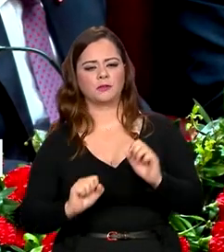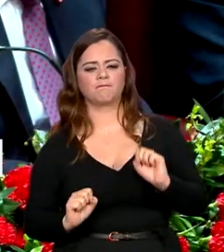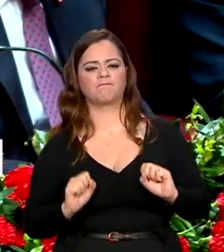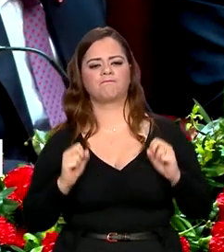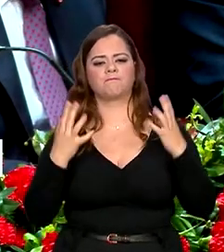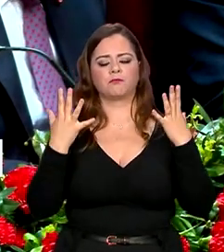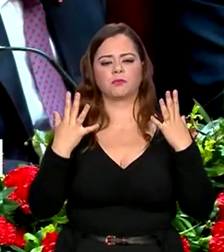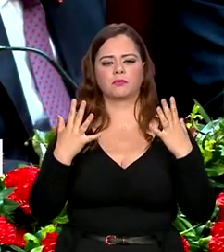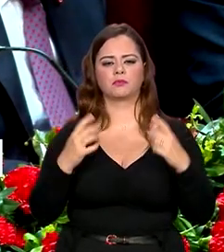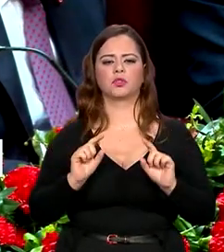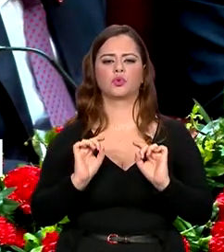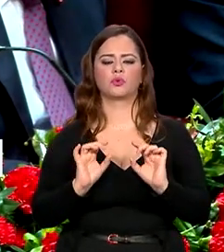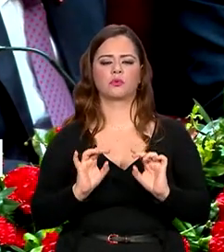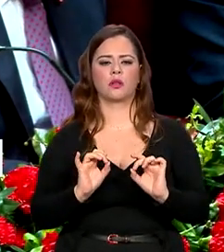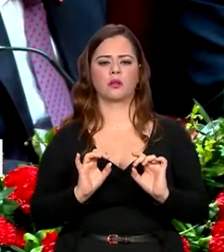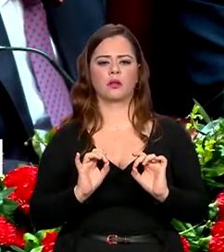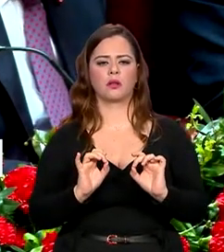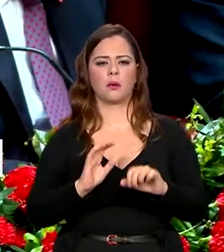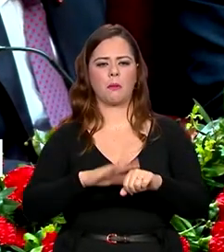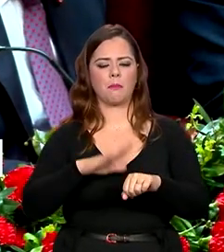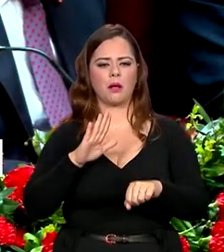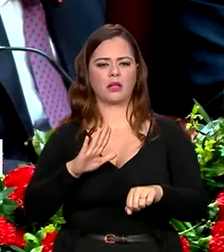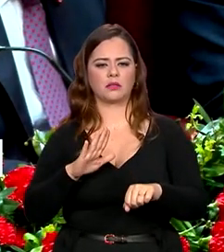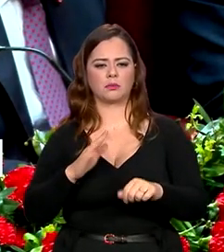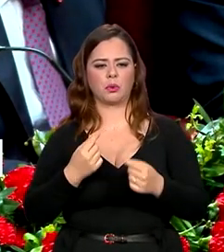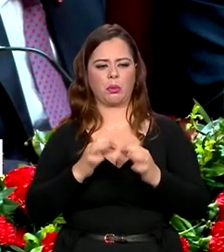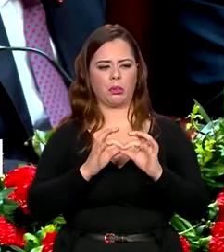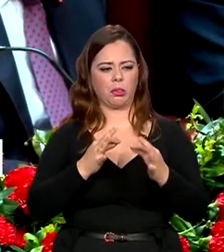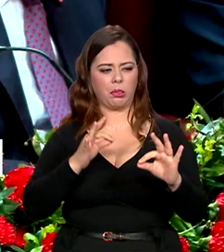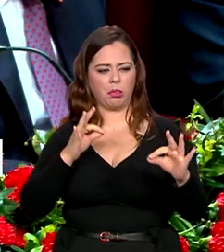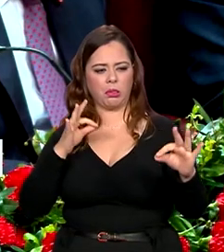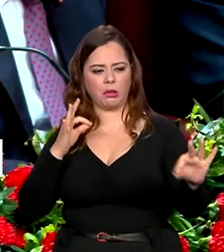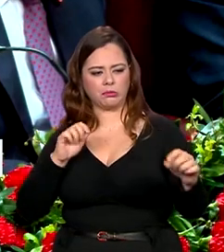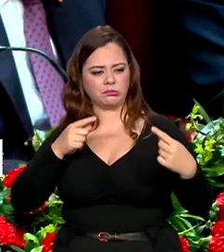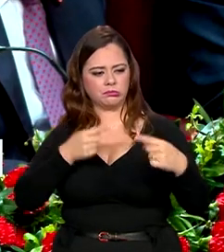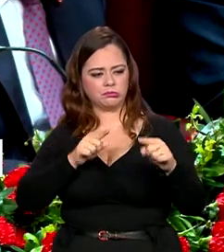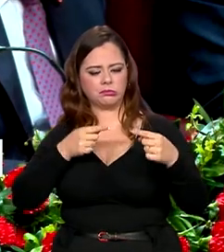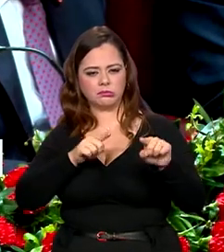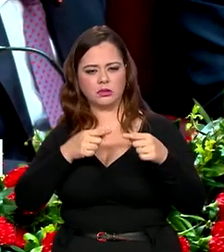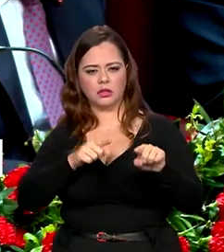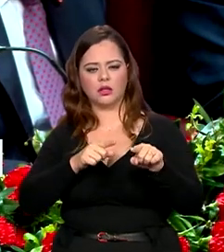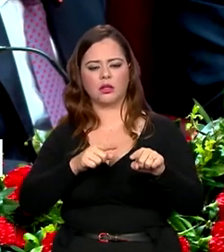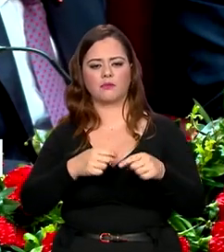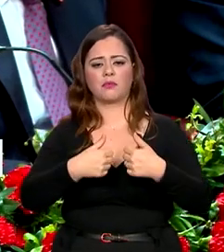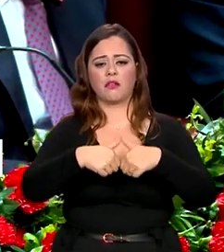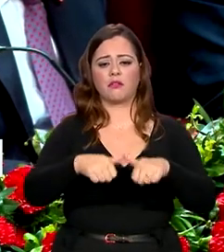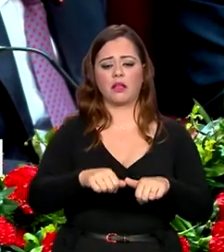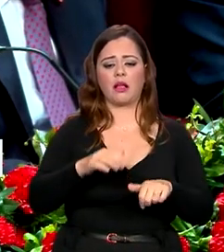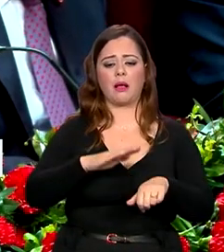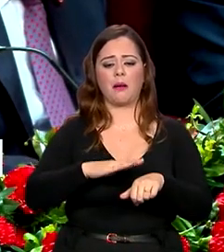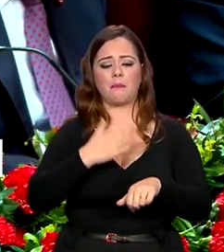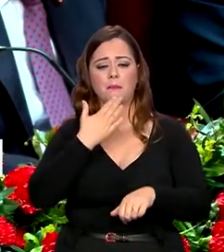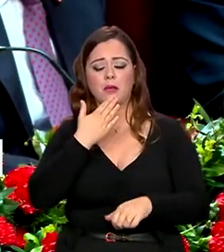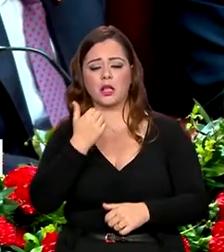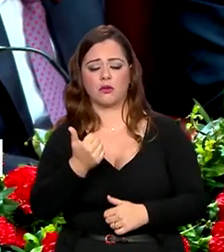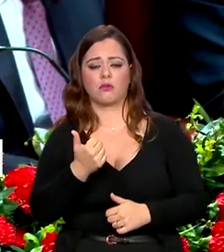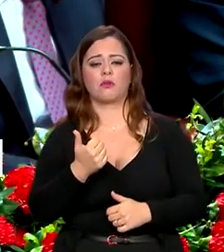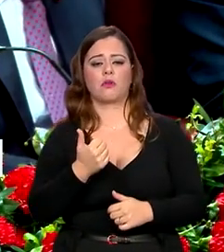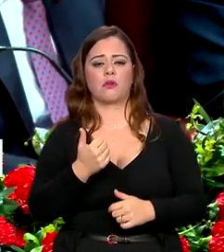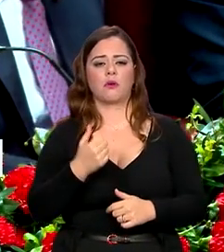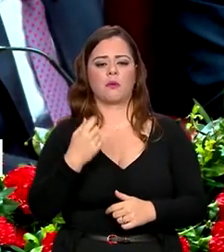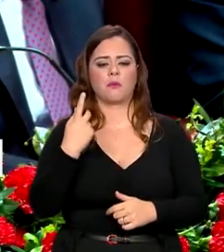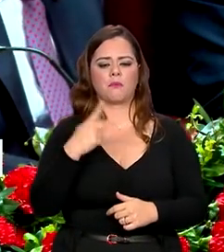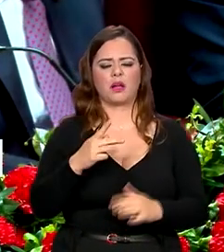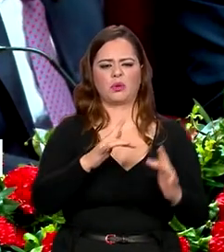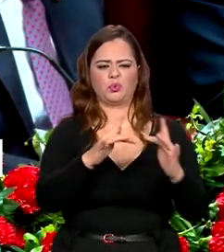Poderá, no máximo, prolongar o conflito indefinidamente e assim tornar mais custoso e inevitável